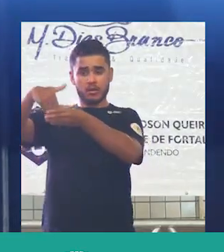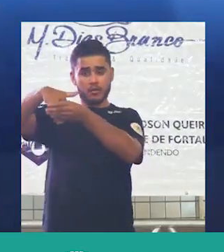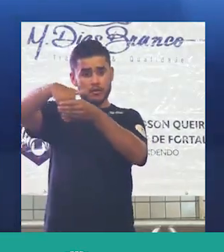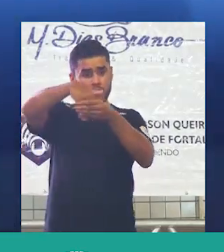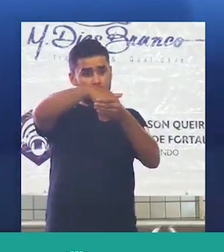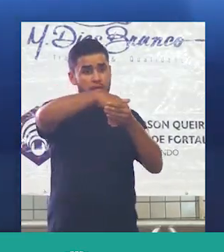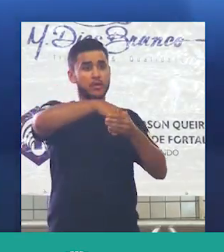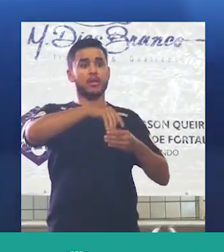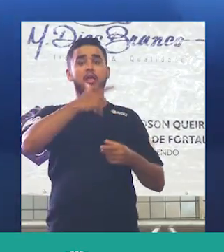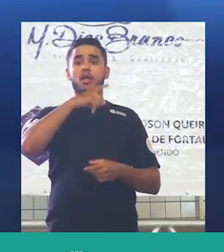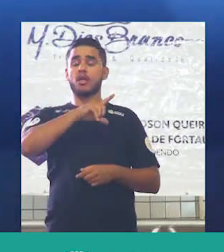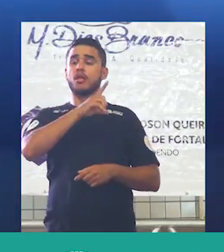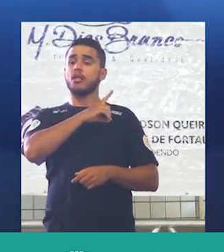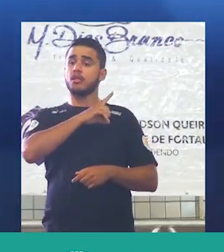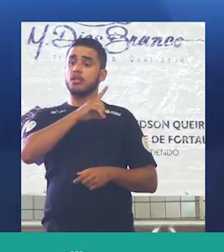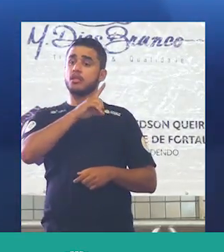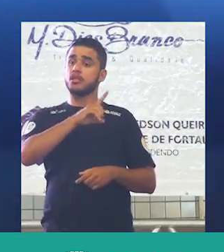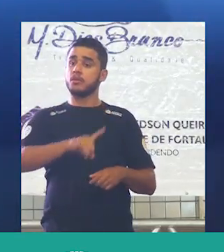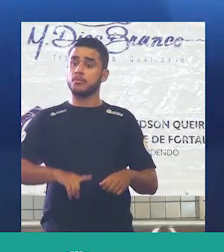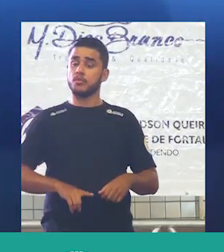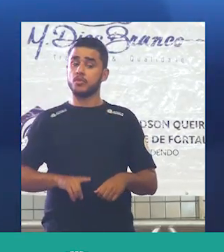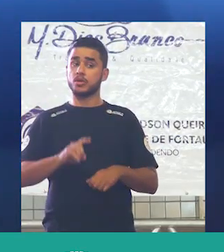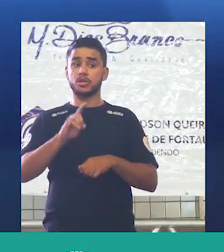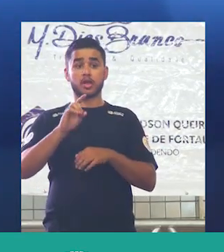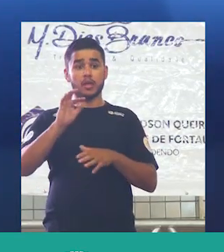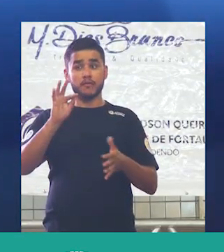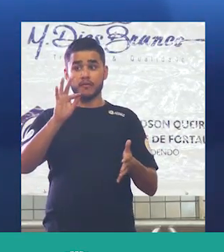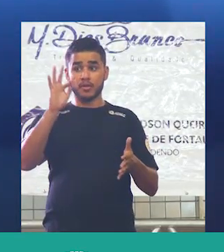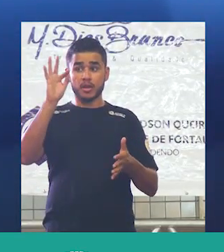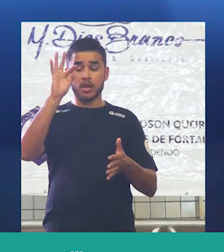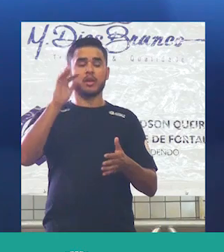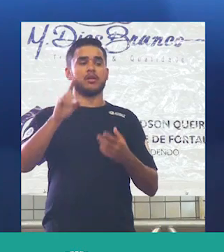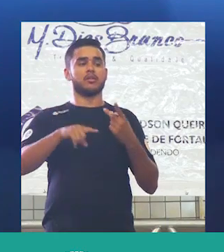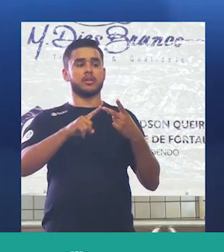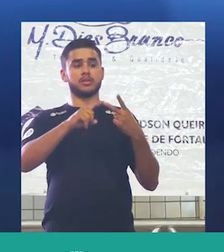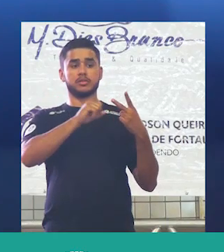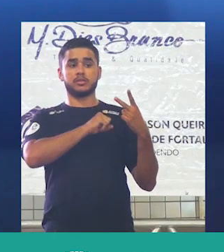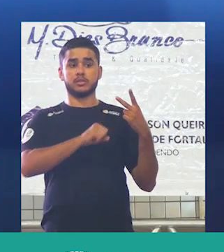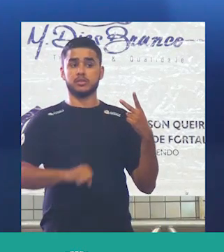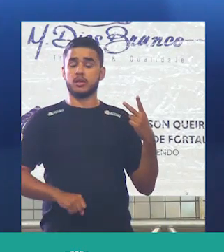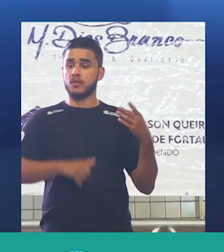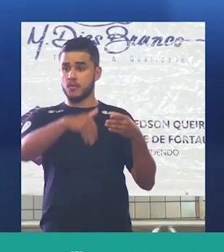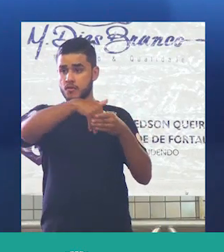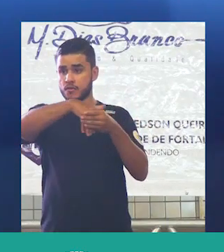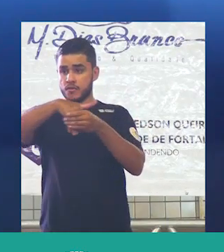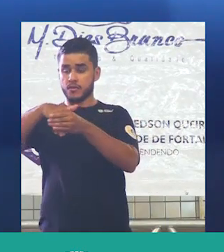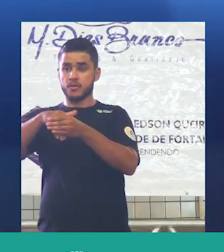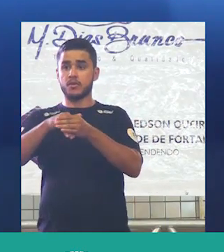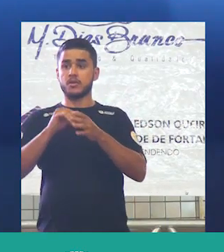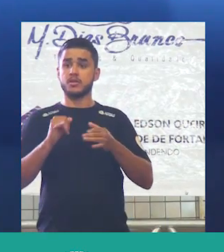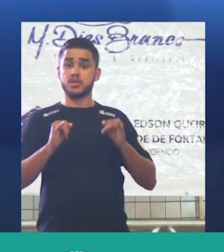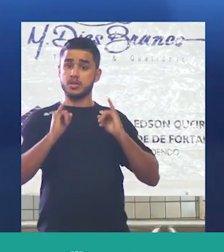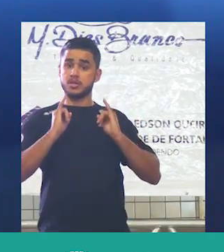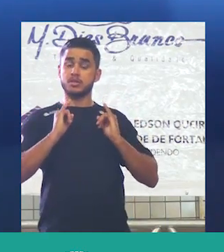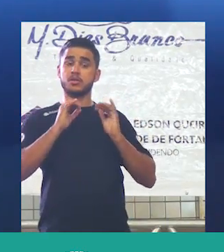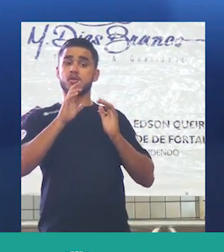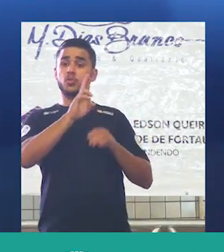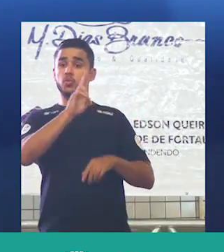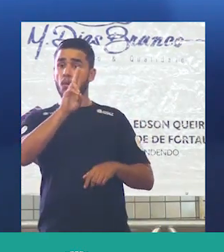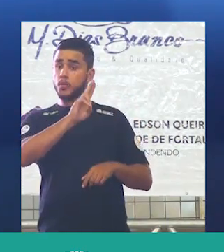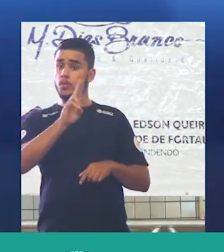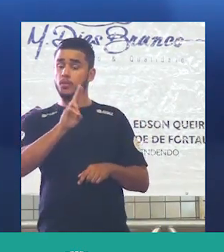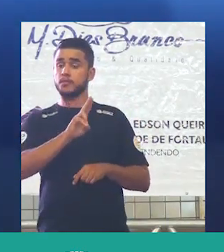pela reforma trabalhista. Todo mundo que votou pela reforma previdenciária, o nome dos nossos